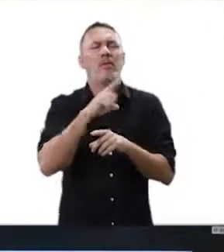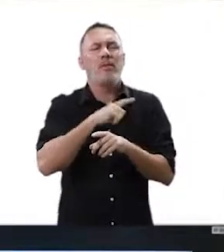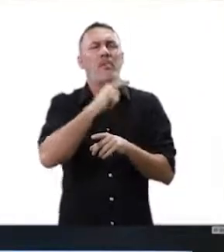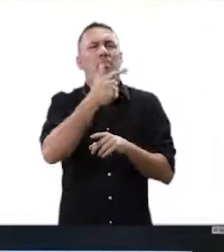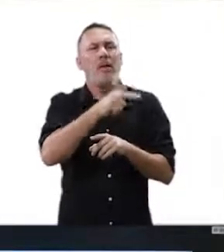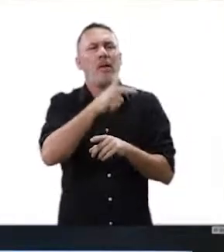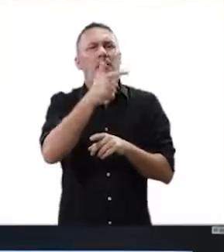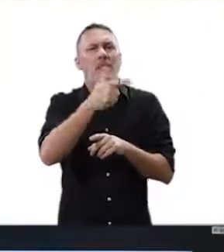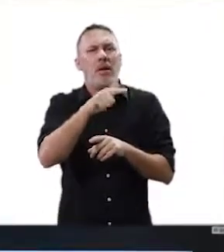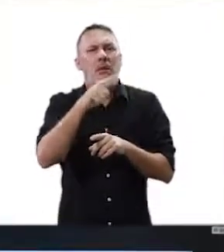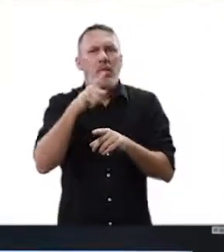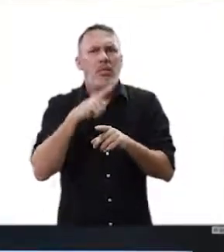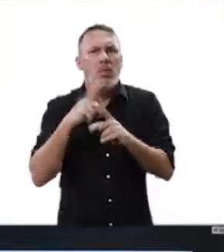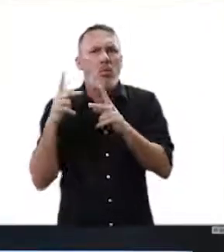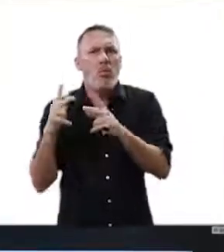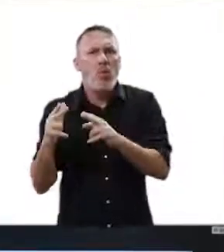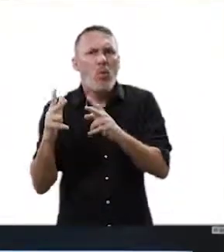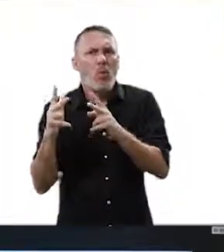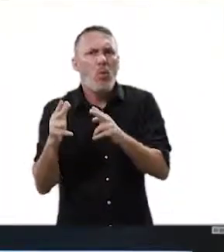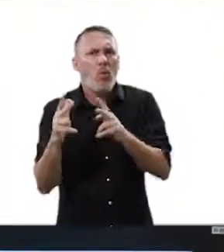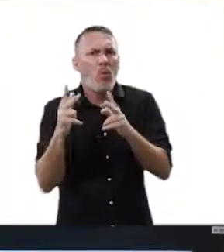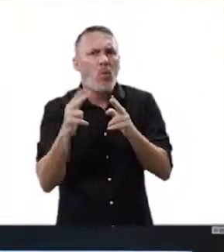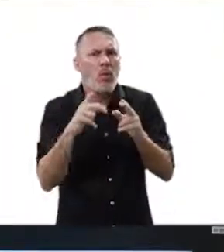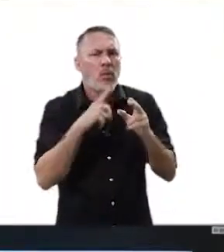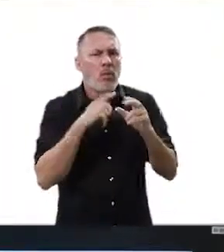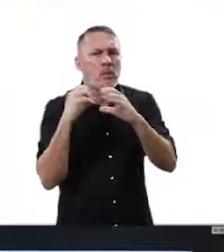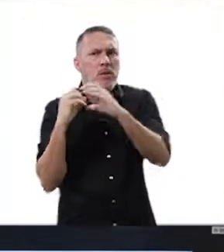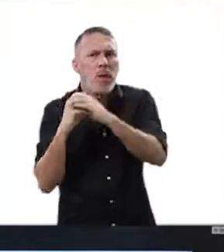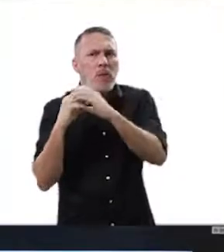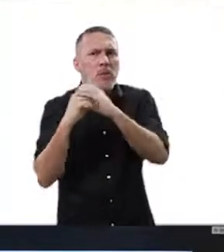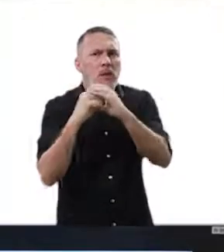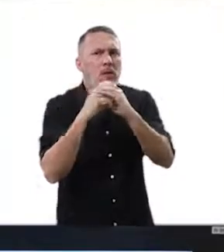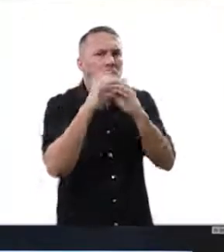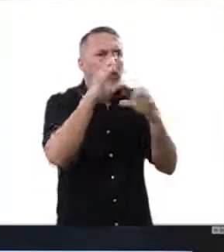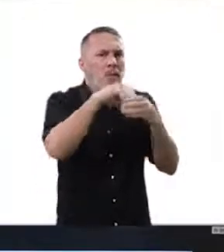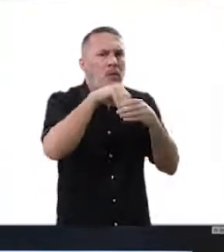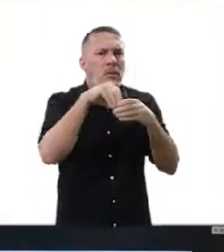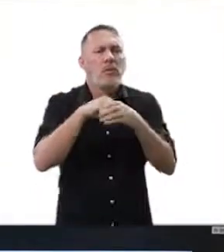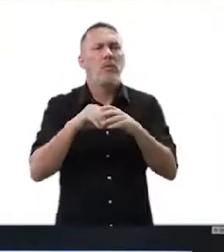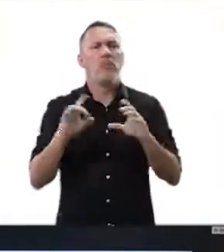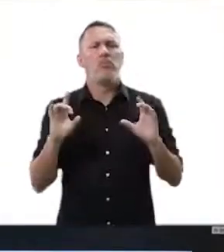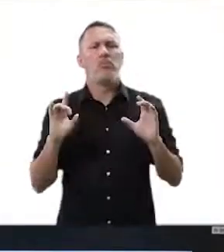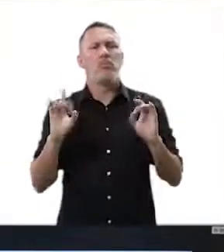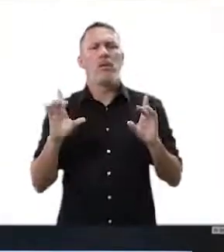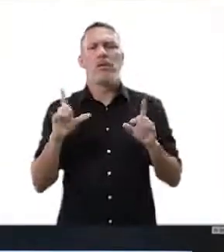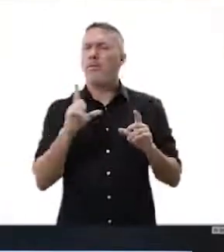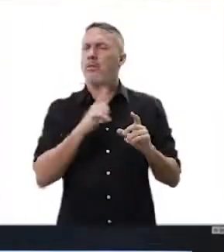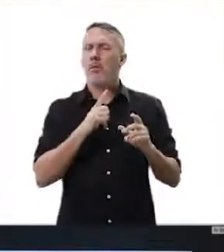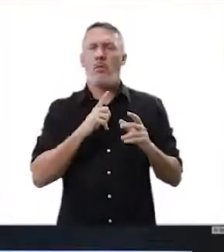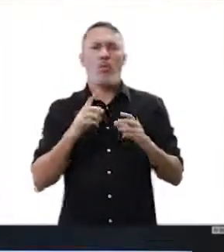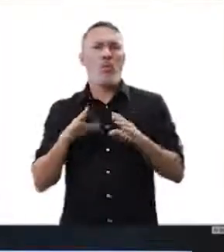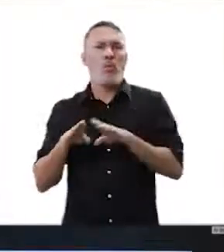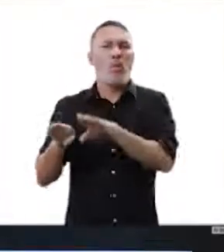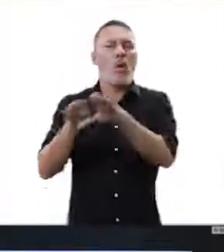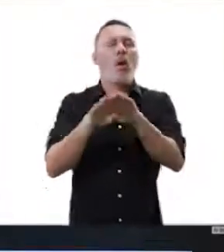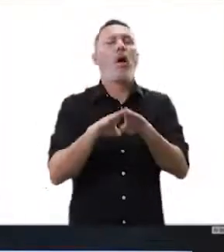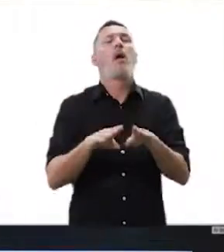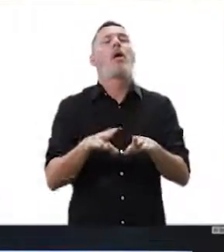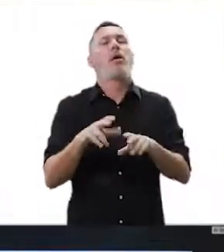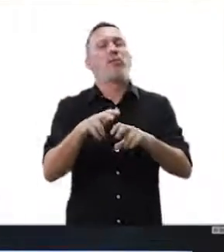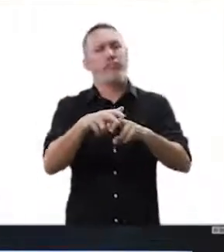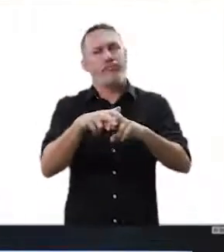células. E por incrível que pareça, todos eles tiveram células. Foi daí então que surgiu a